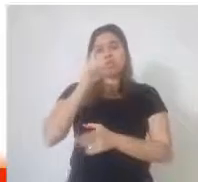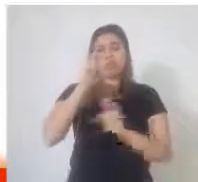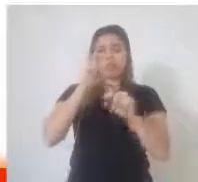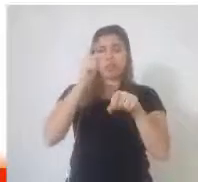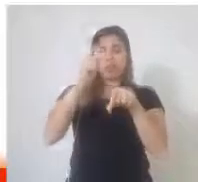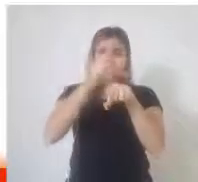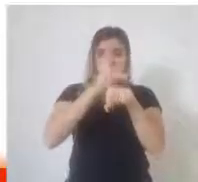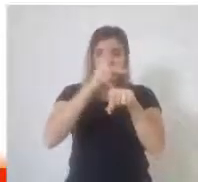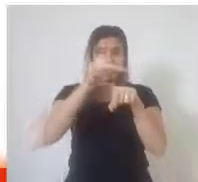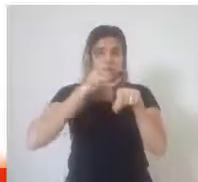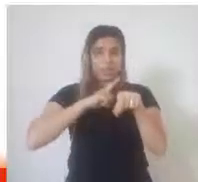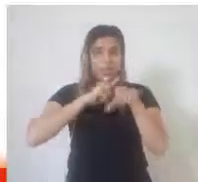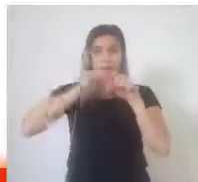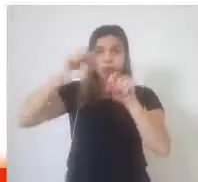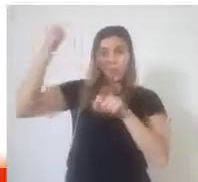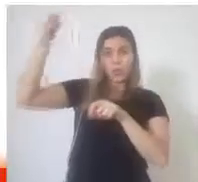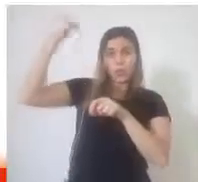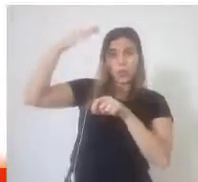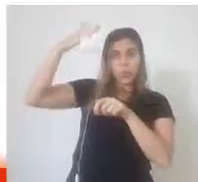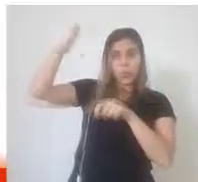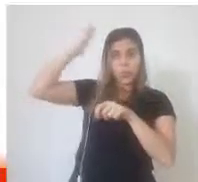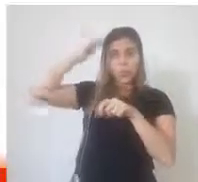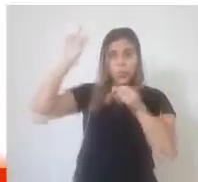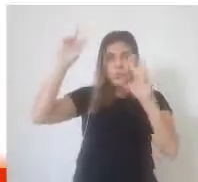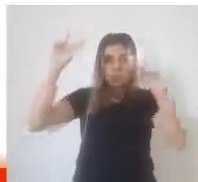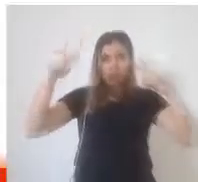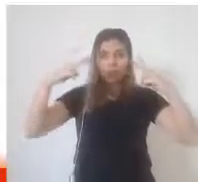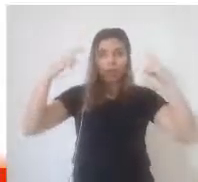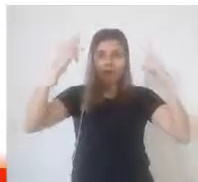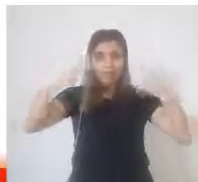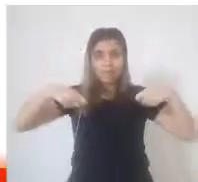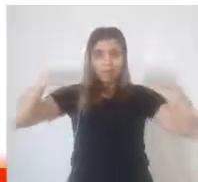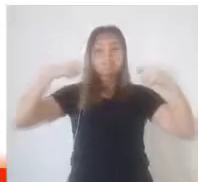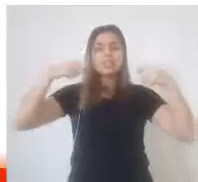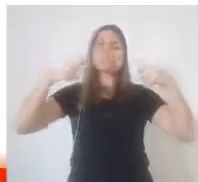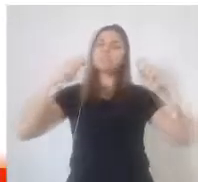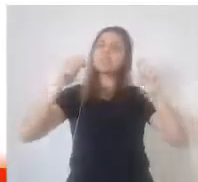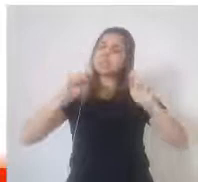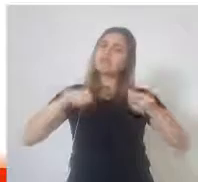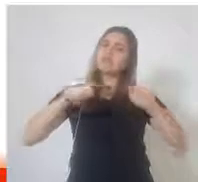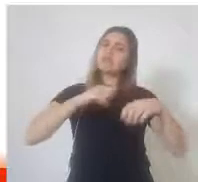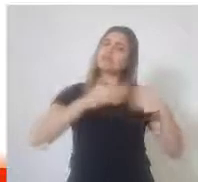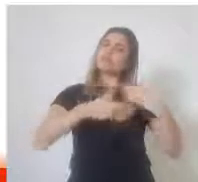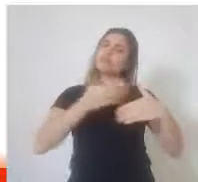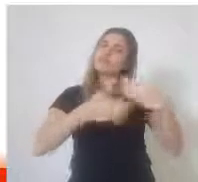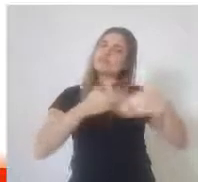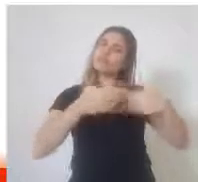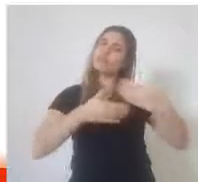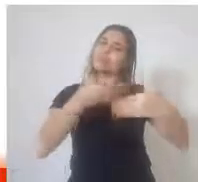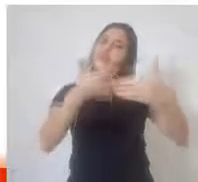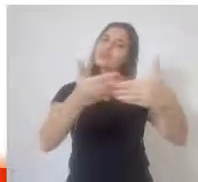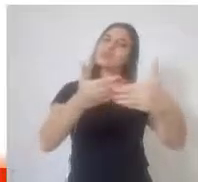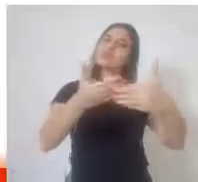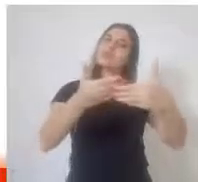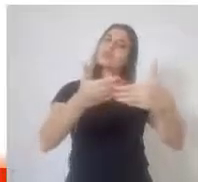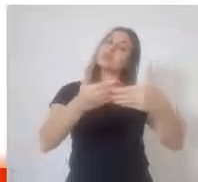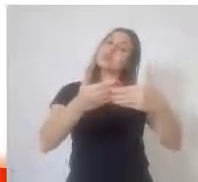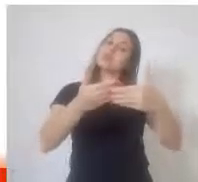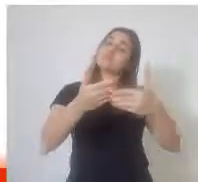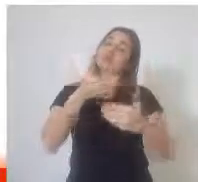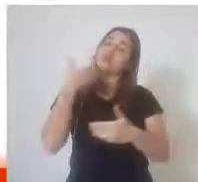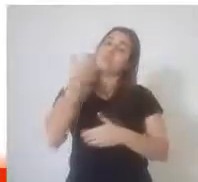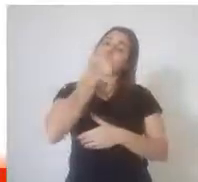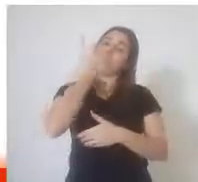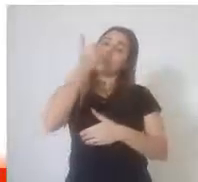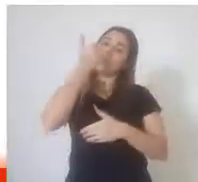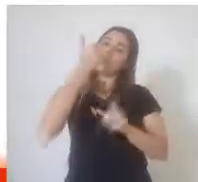eu melhorei aqui na minha câmera com uma luz de fundo para o meu rosto ficar mais visível, né? A gente vai se adaptando com o tempo, com o